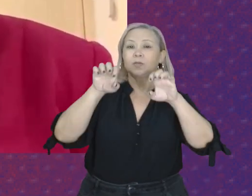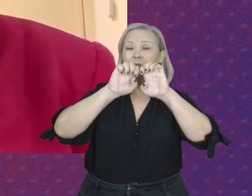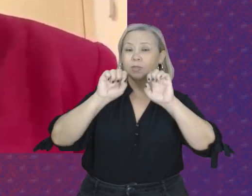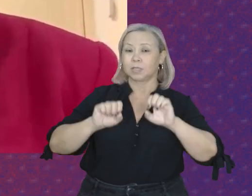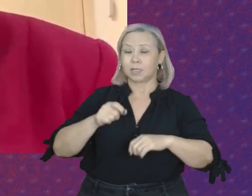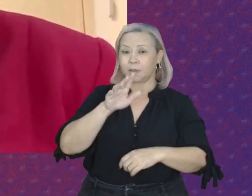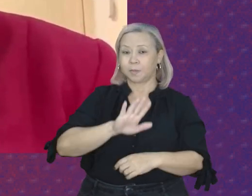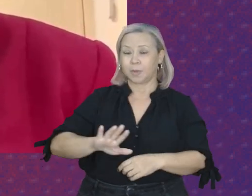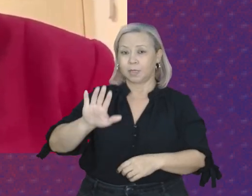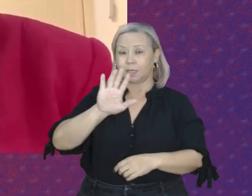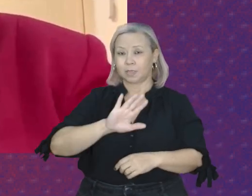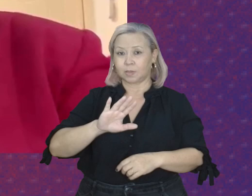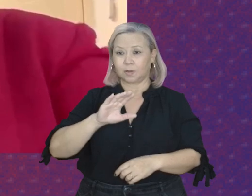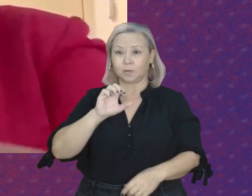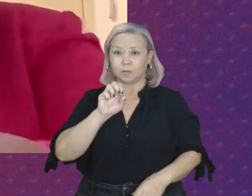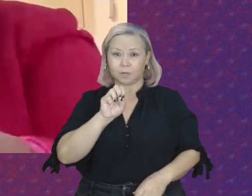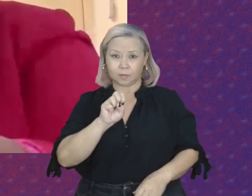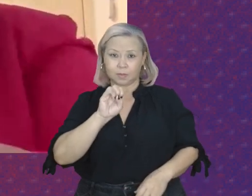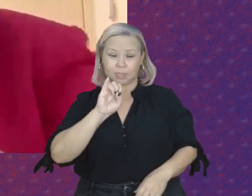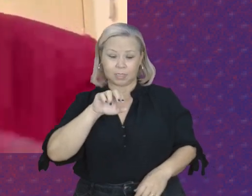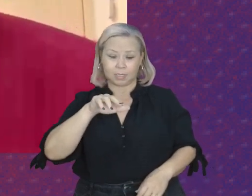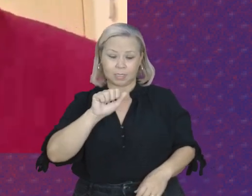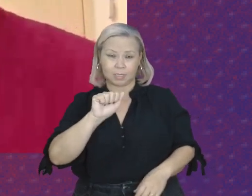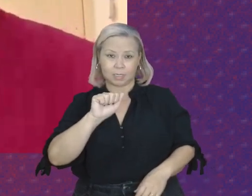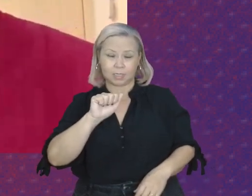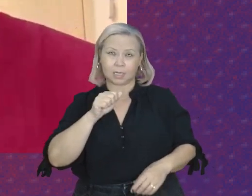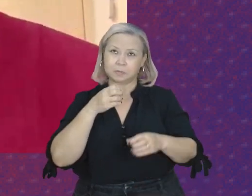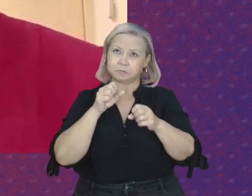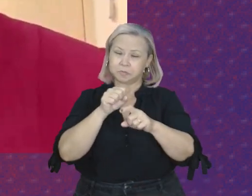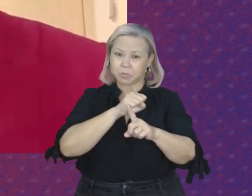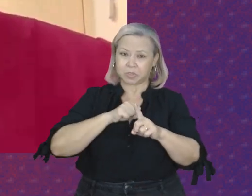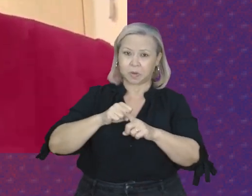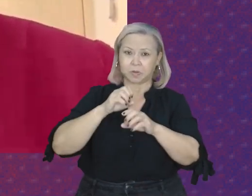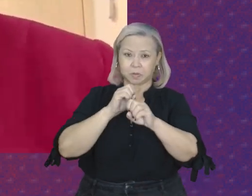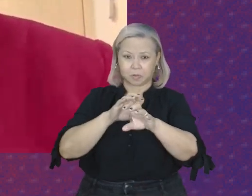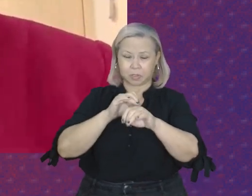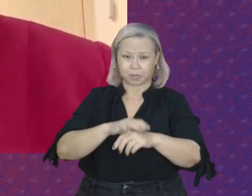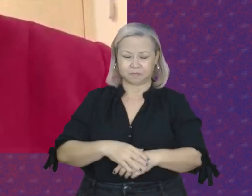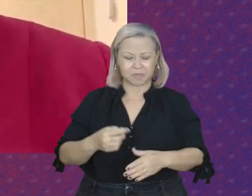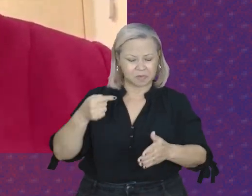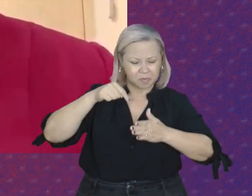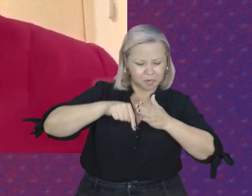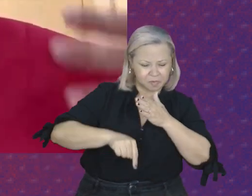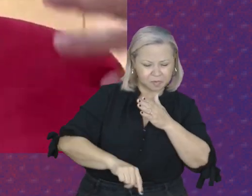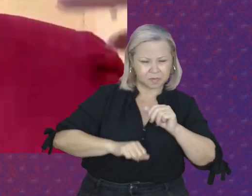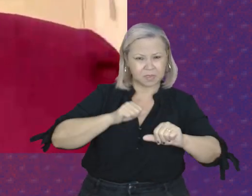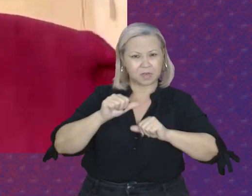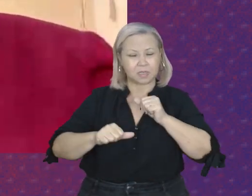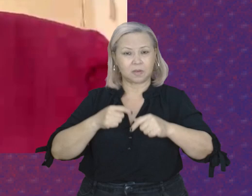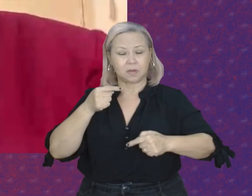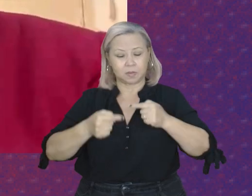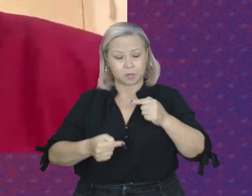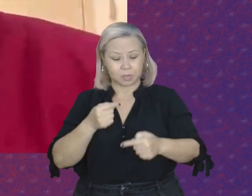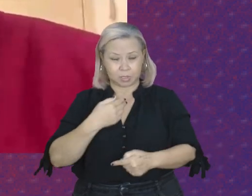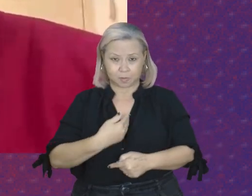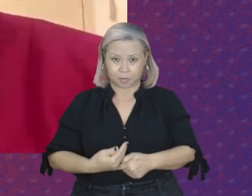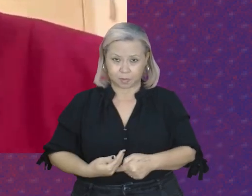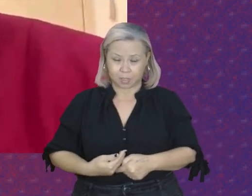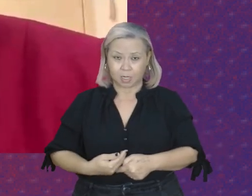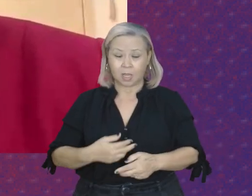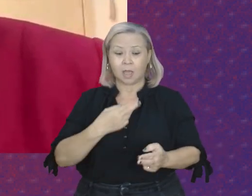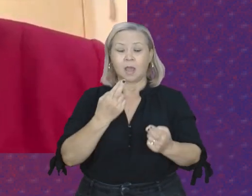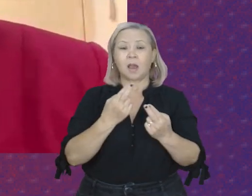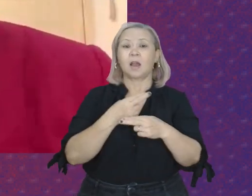Socioeducativo, SINASE. Então, foram, assim, profundas alterações nas políticas públicas, na relação